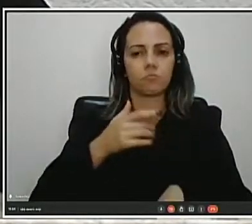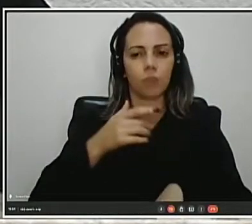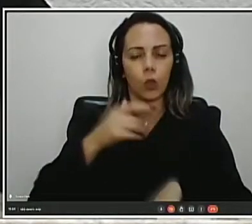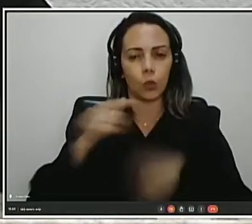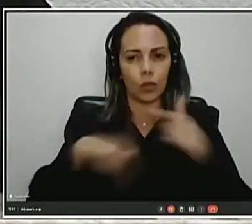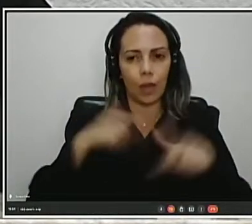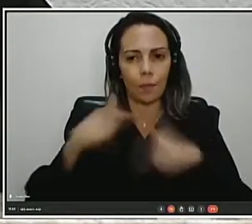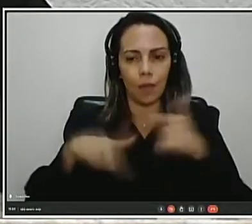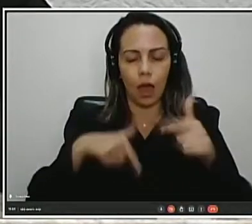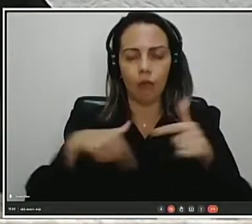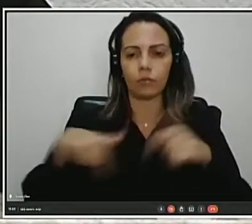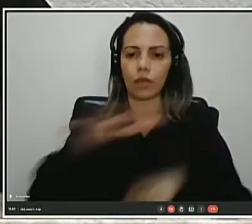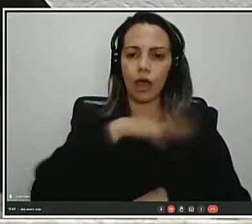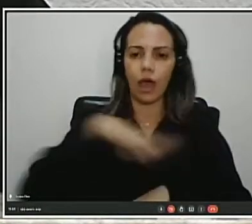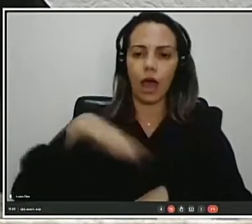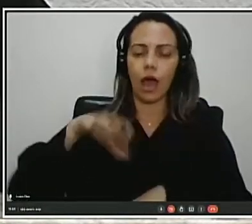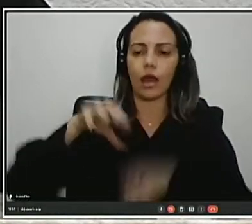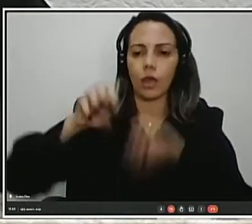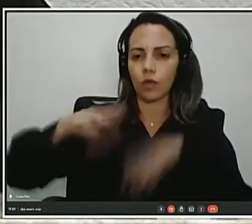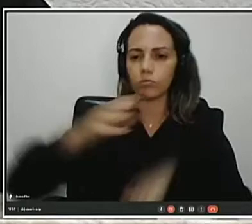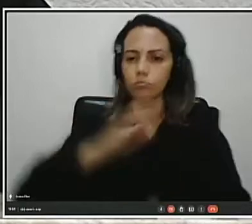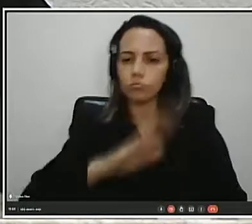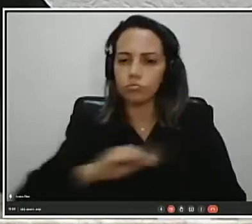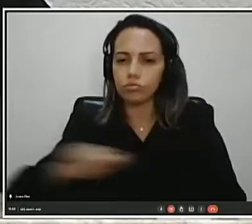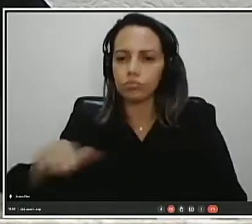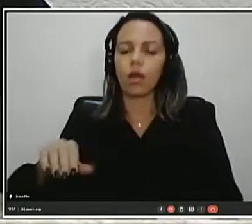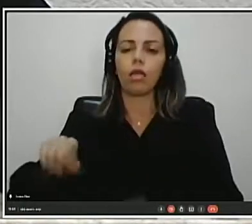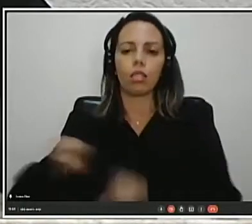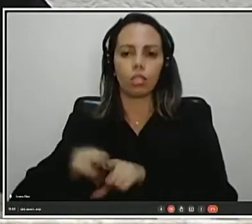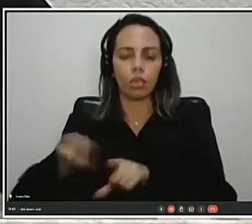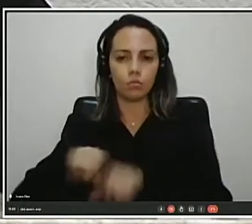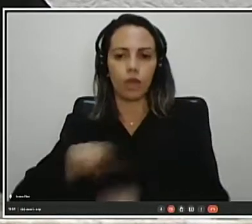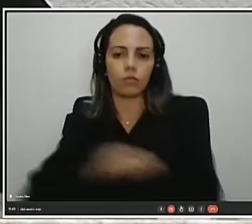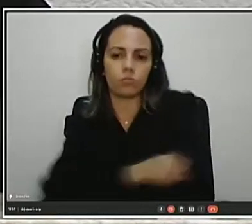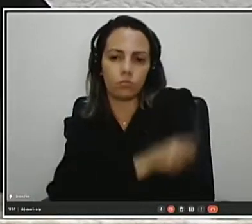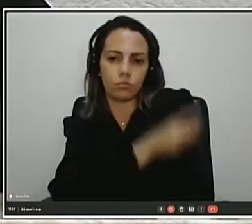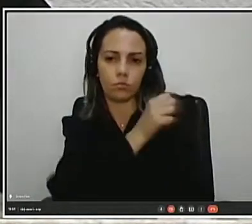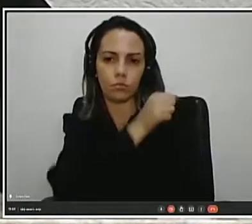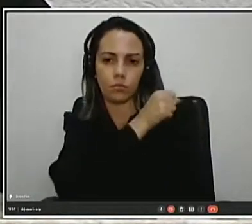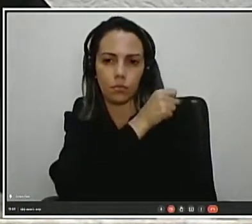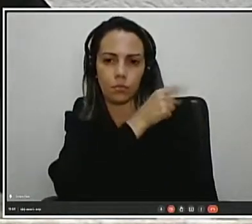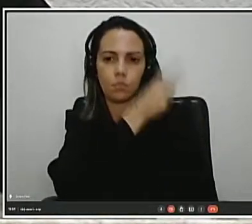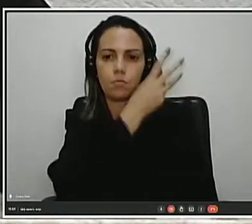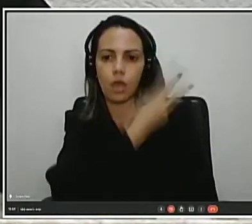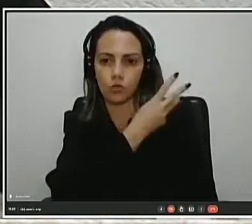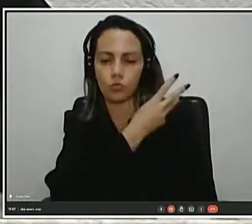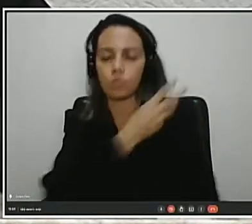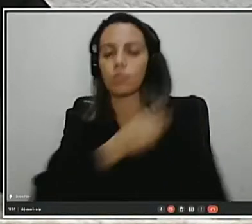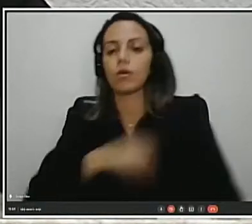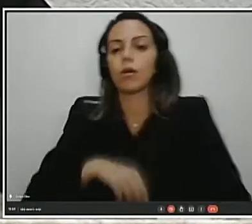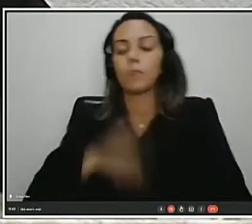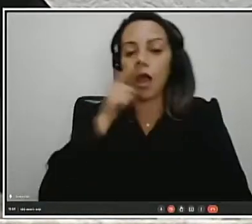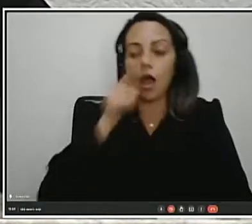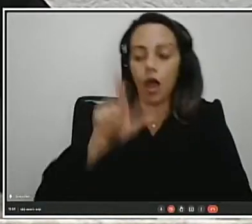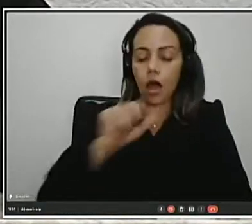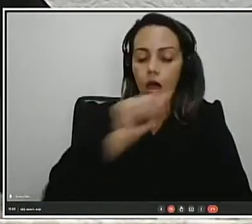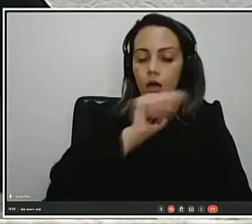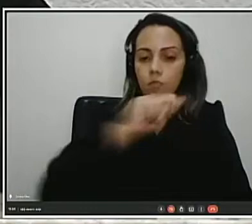educação infantil e no ensino fundamental e médio. Os requisitos para aposentadoria